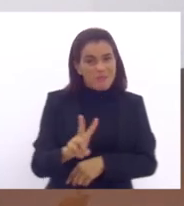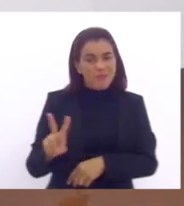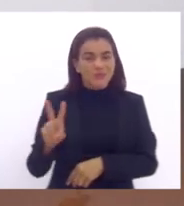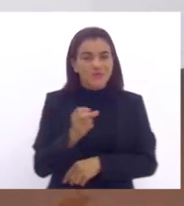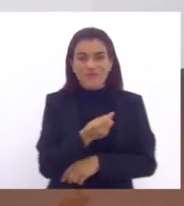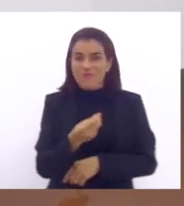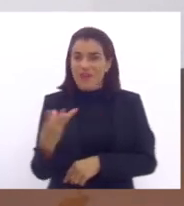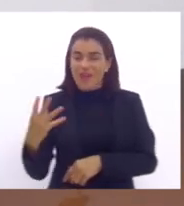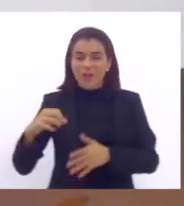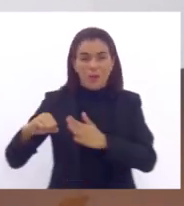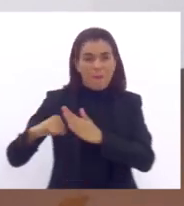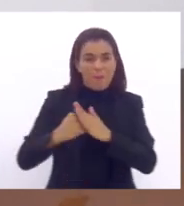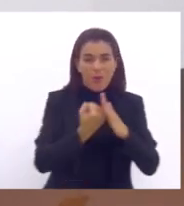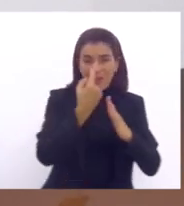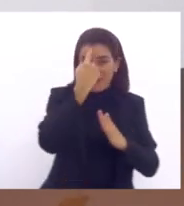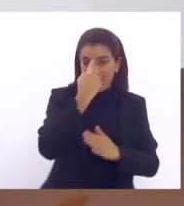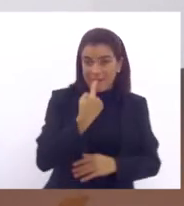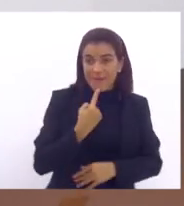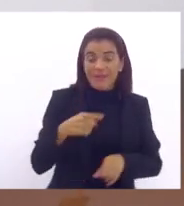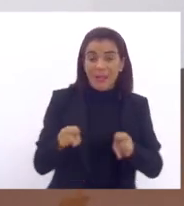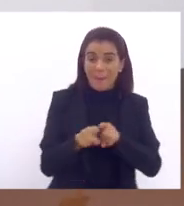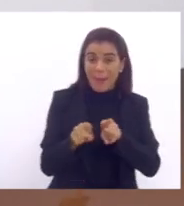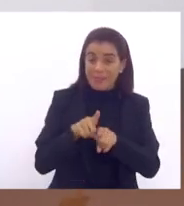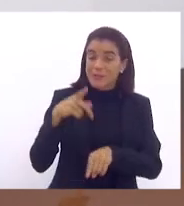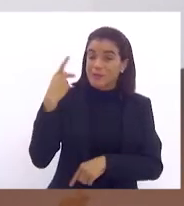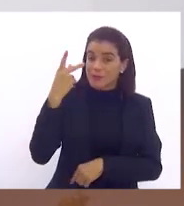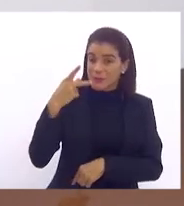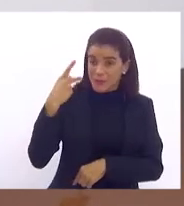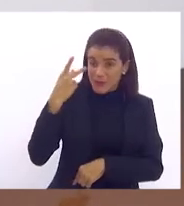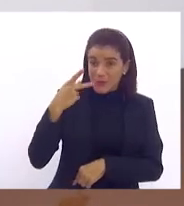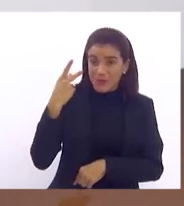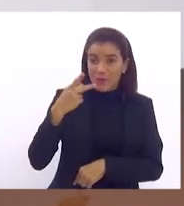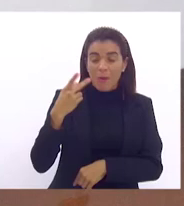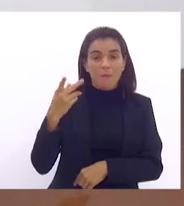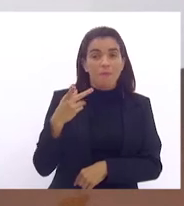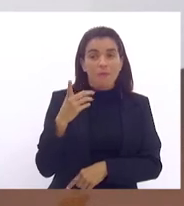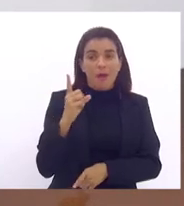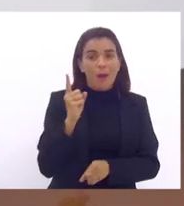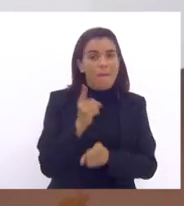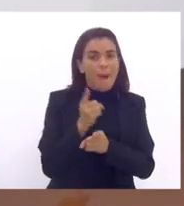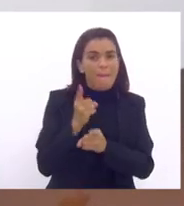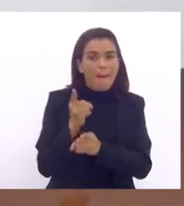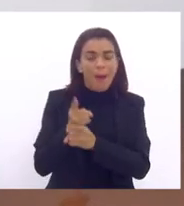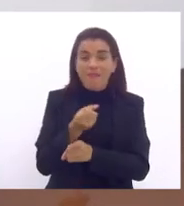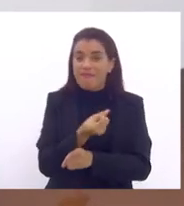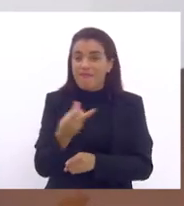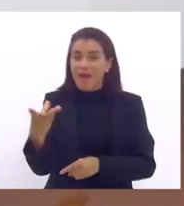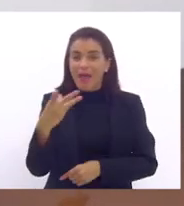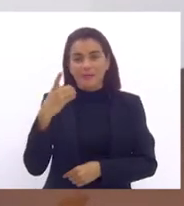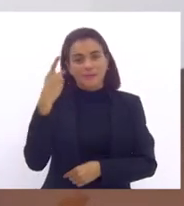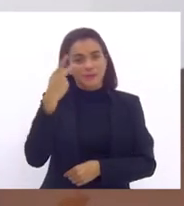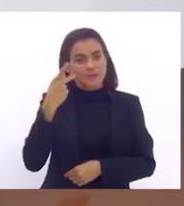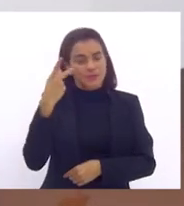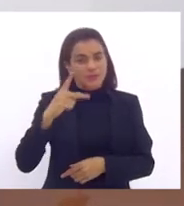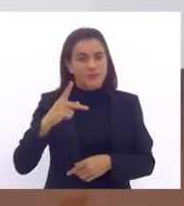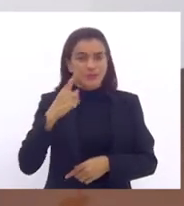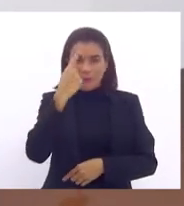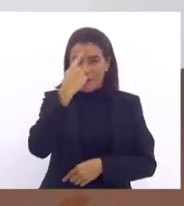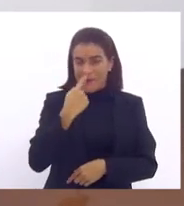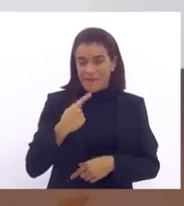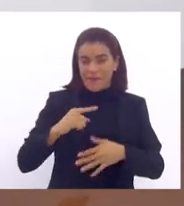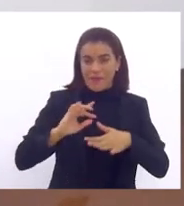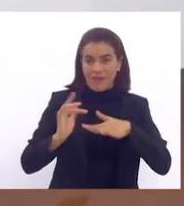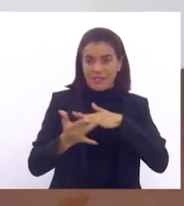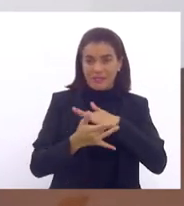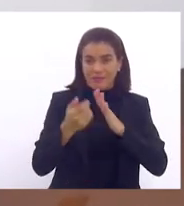e esses bloqueios inclusive de parlamentares se tornaram cada vez mais e mais frequentes eu coloco aqui